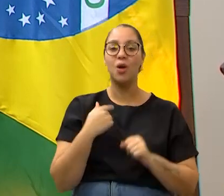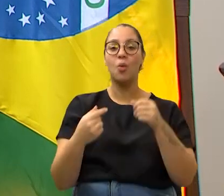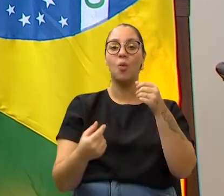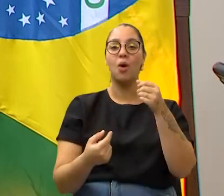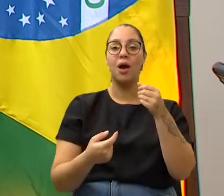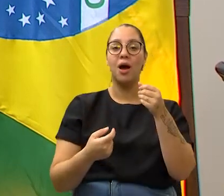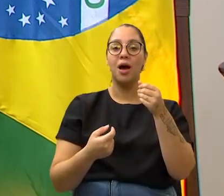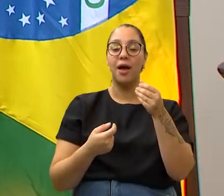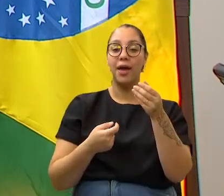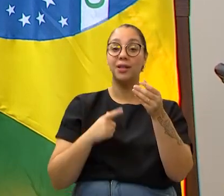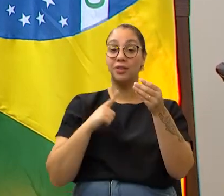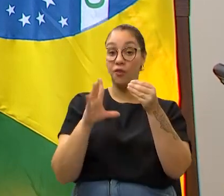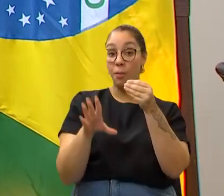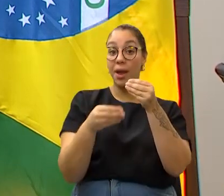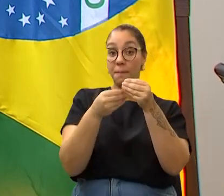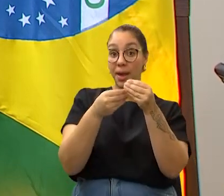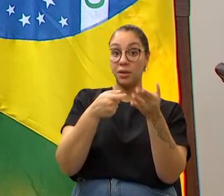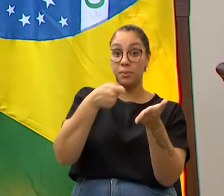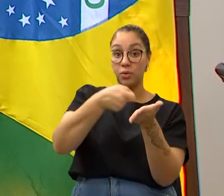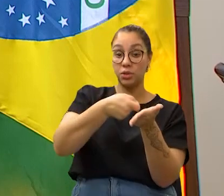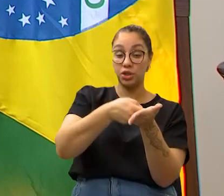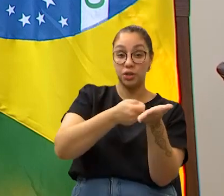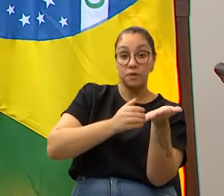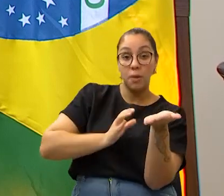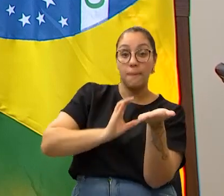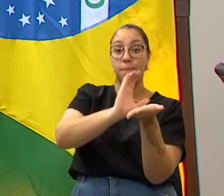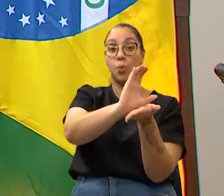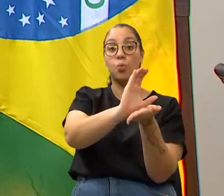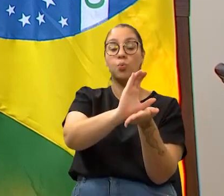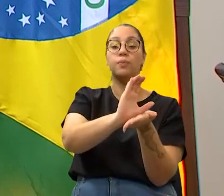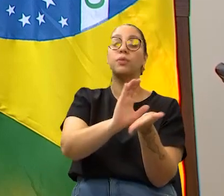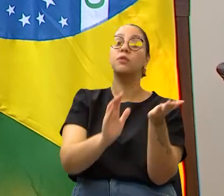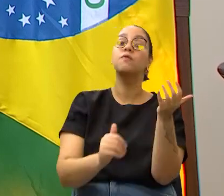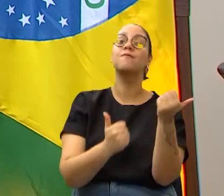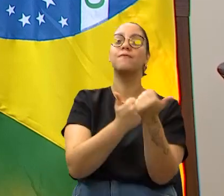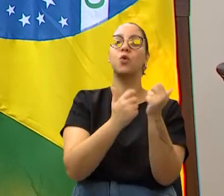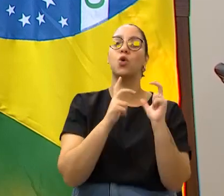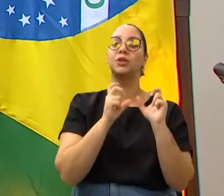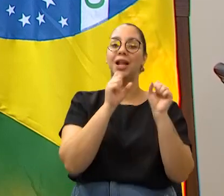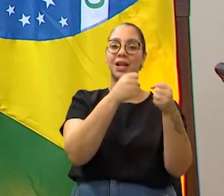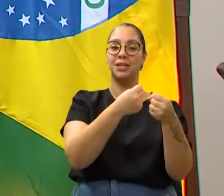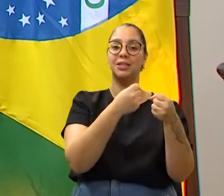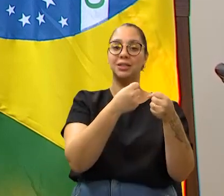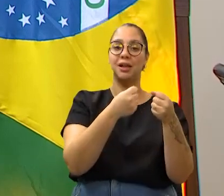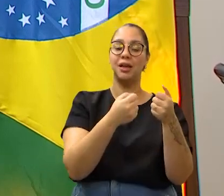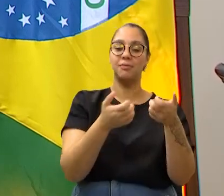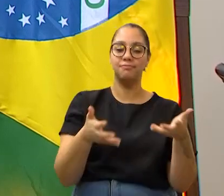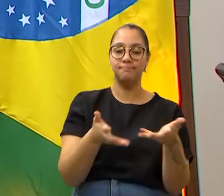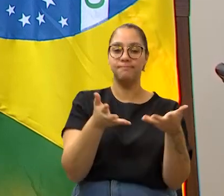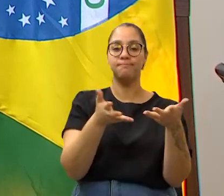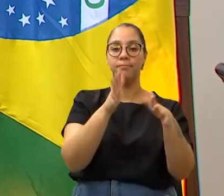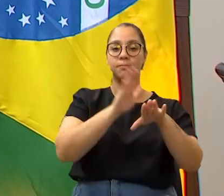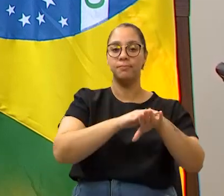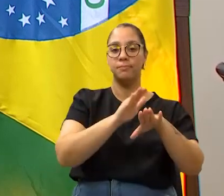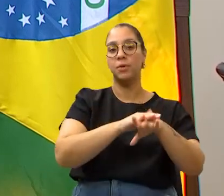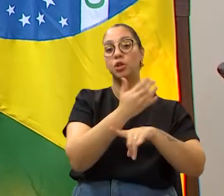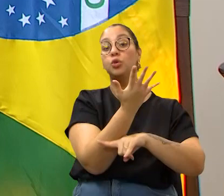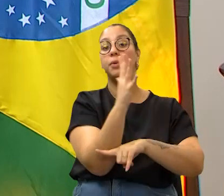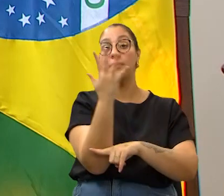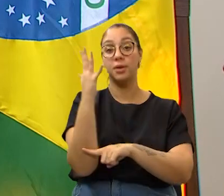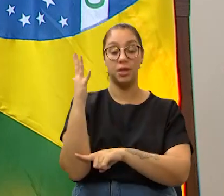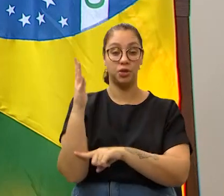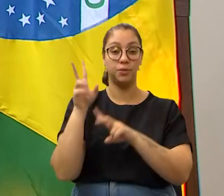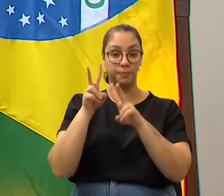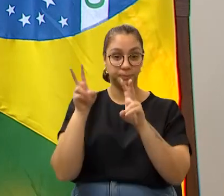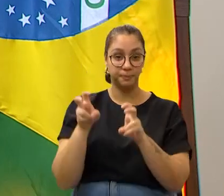emenda impositiva, né, destinando um recurso também para fortalecer as ações do meio ambiente. E aí a